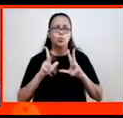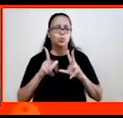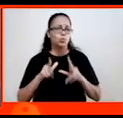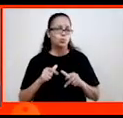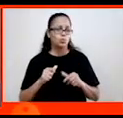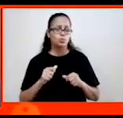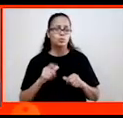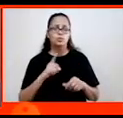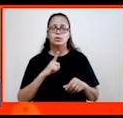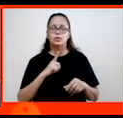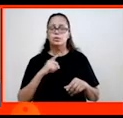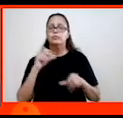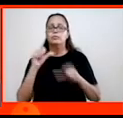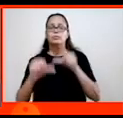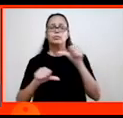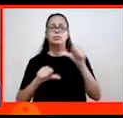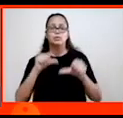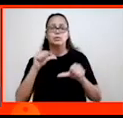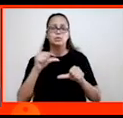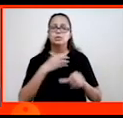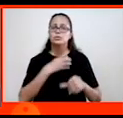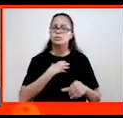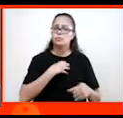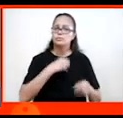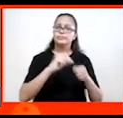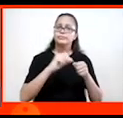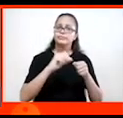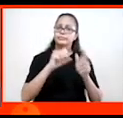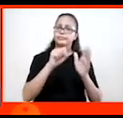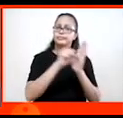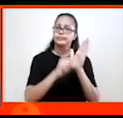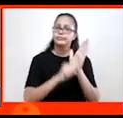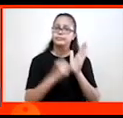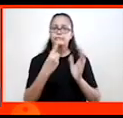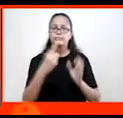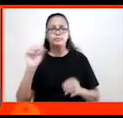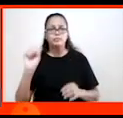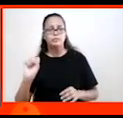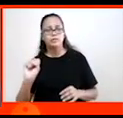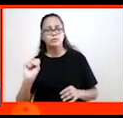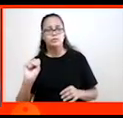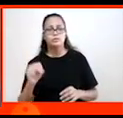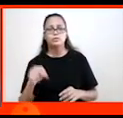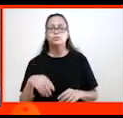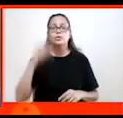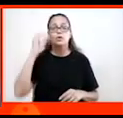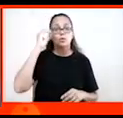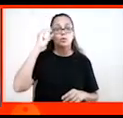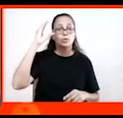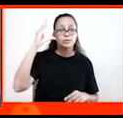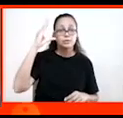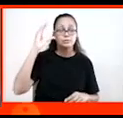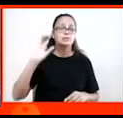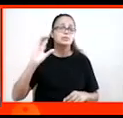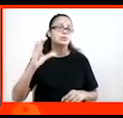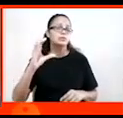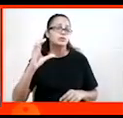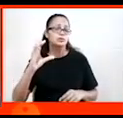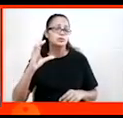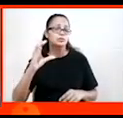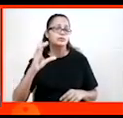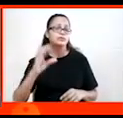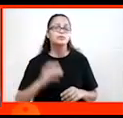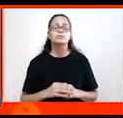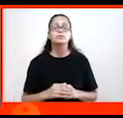o quê? Mudanças nos modos de produção no século XVIII. Ou seja, o conhecimento científico e o avanço da tecnologia foi empregado,